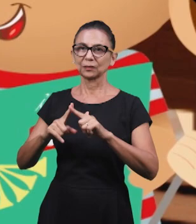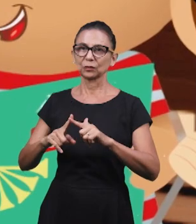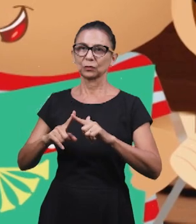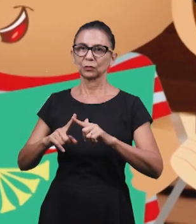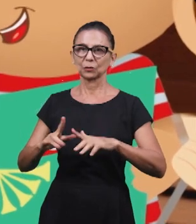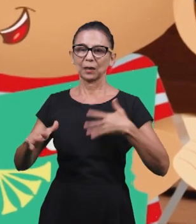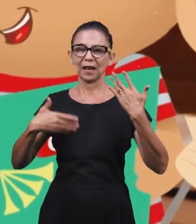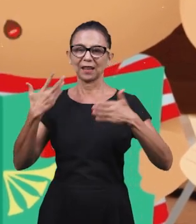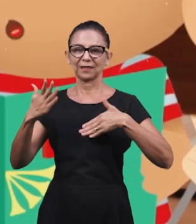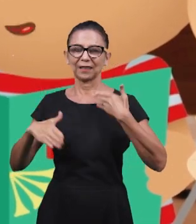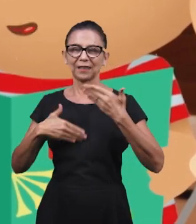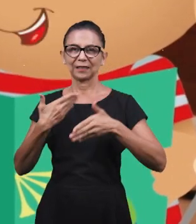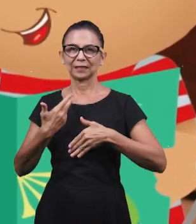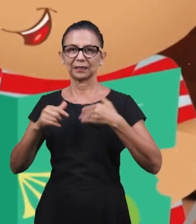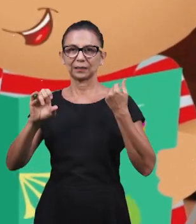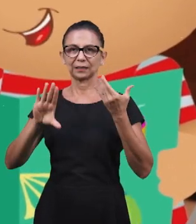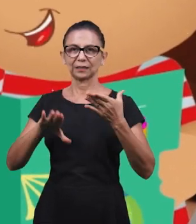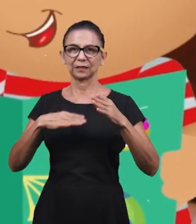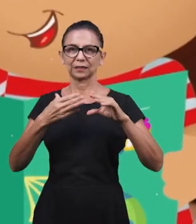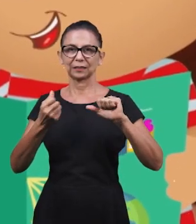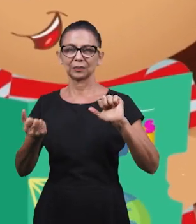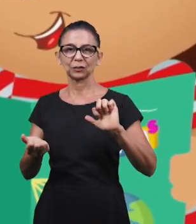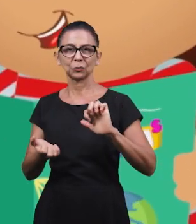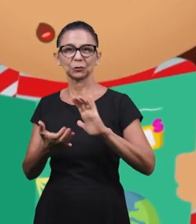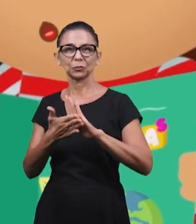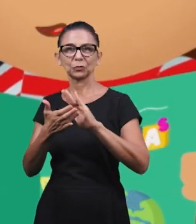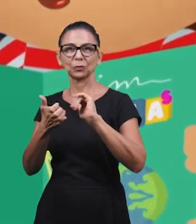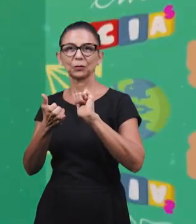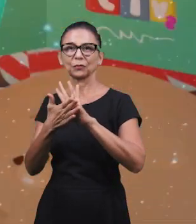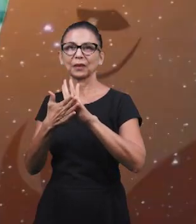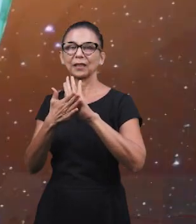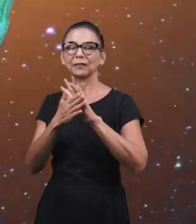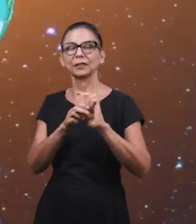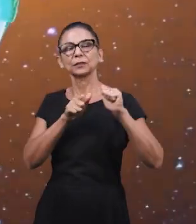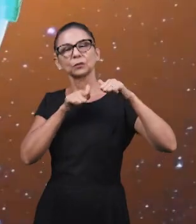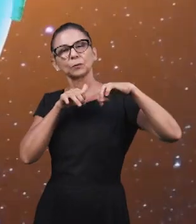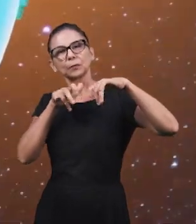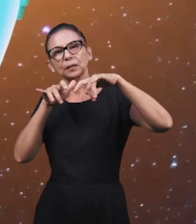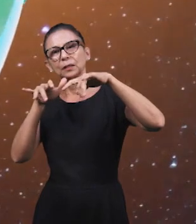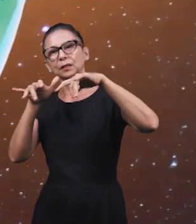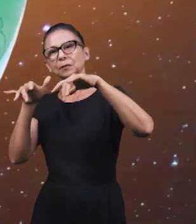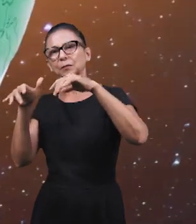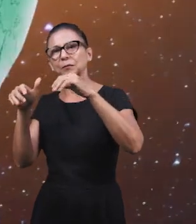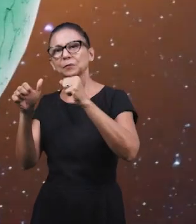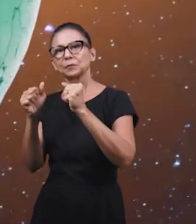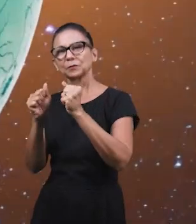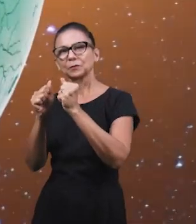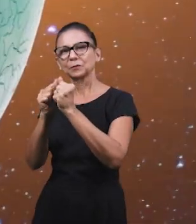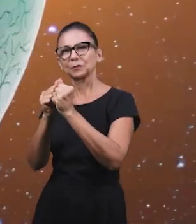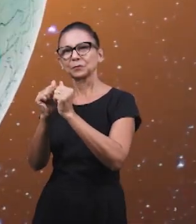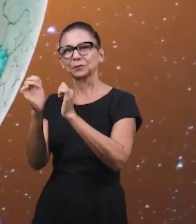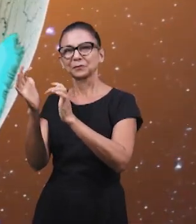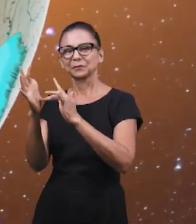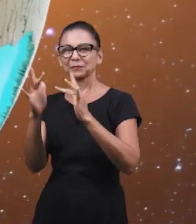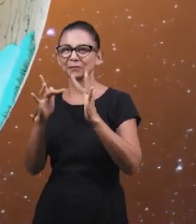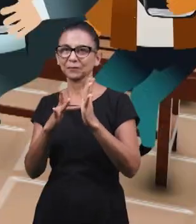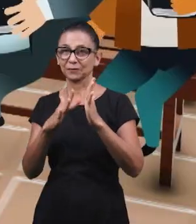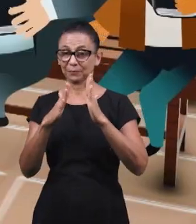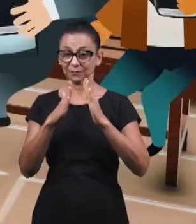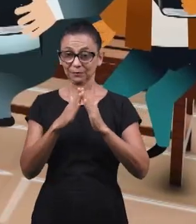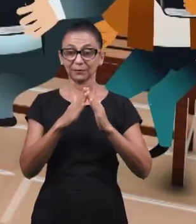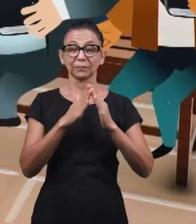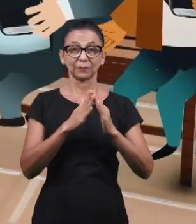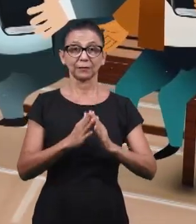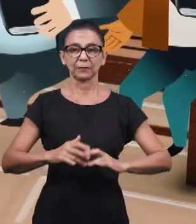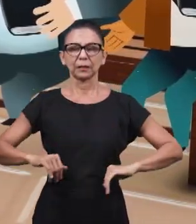triunfante entoando um novo canto, subirá pra morar com